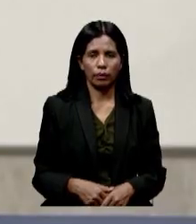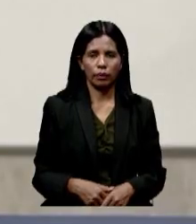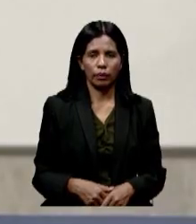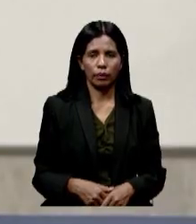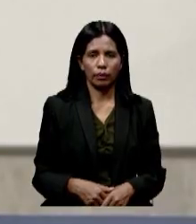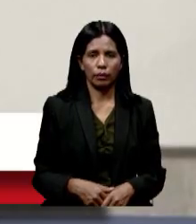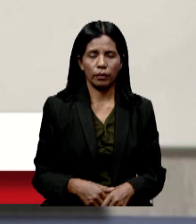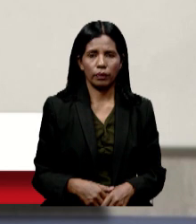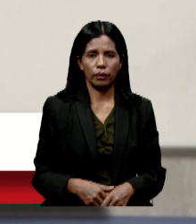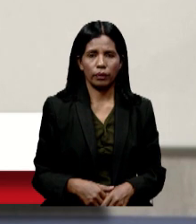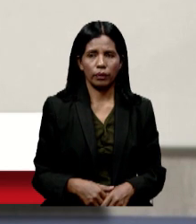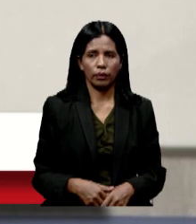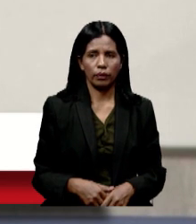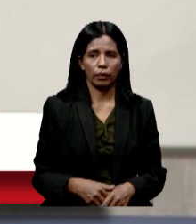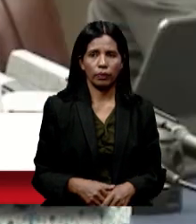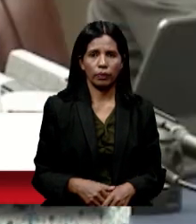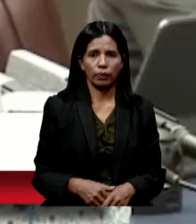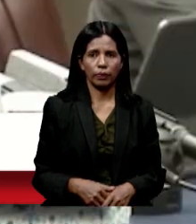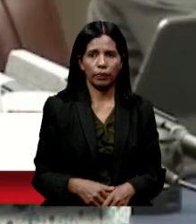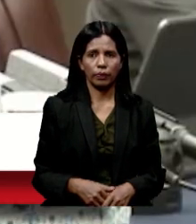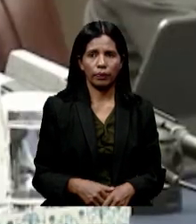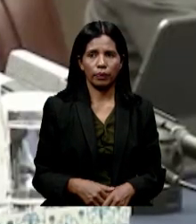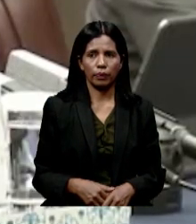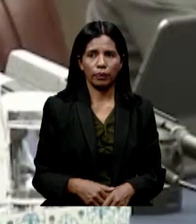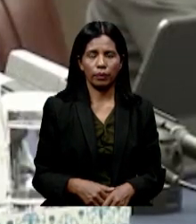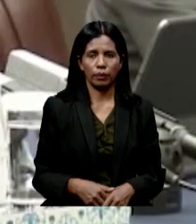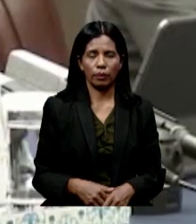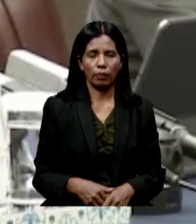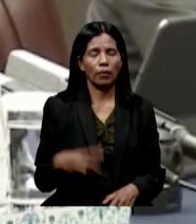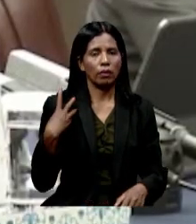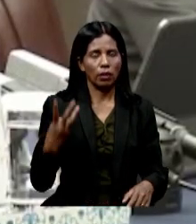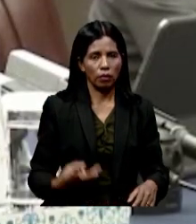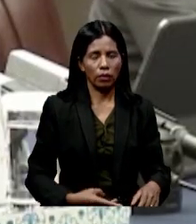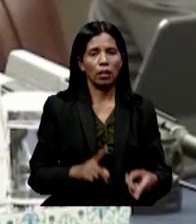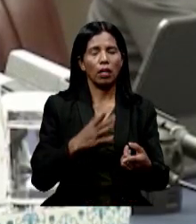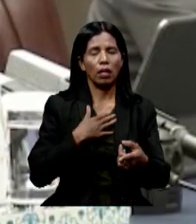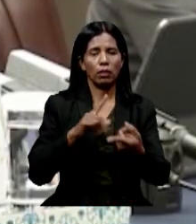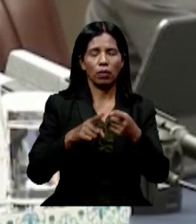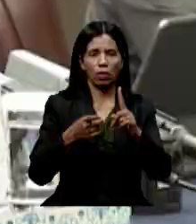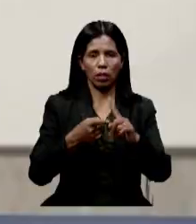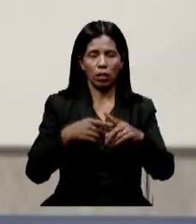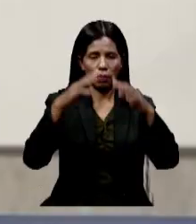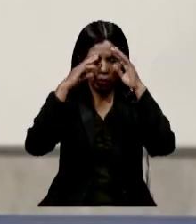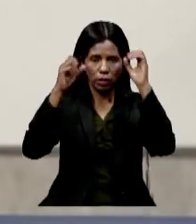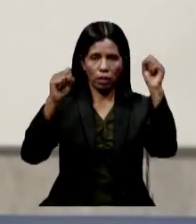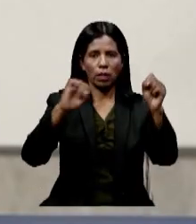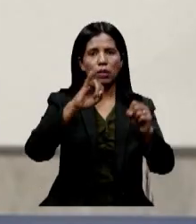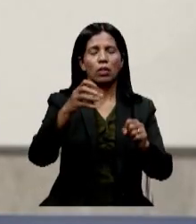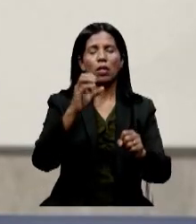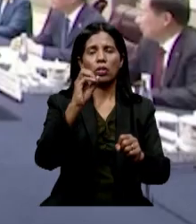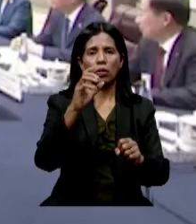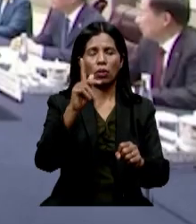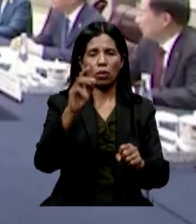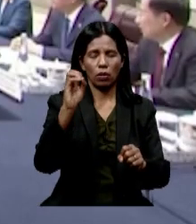men zai san ge duo ye shi jian nei a shi xian le hu fa. Bem-vindo, meus amigos, senhor presidente Joko Mayasina. Hoje participa da cerimônia